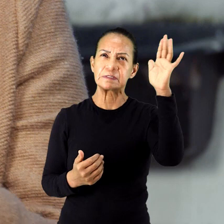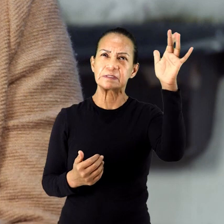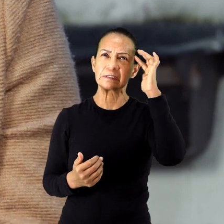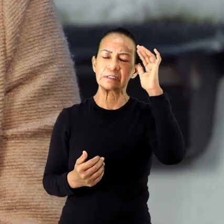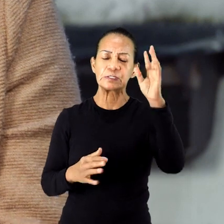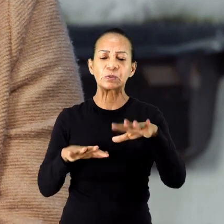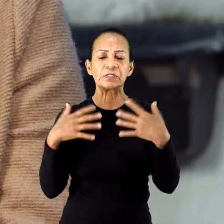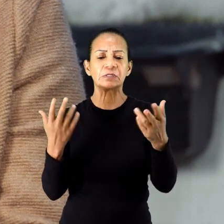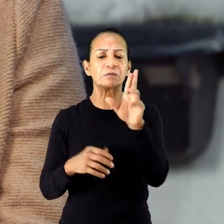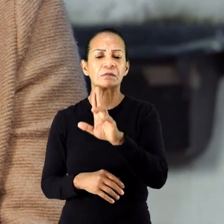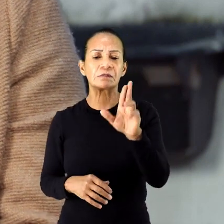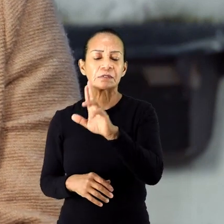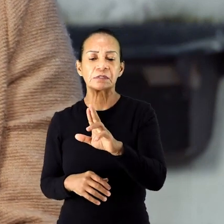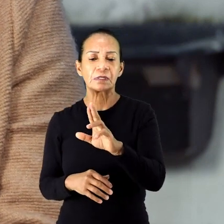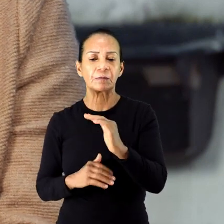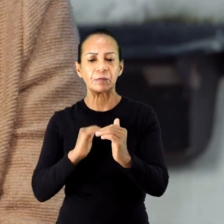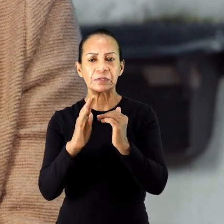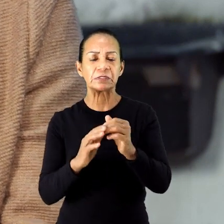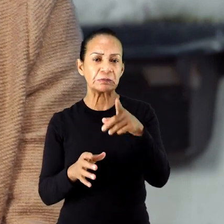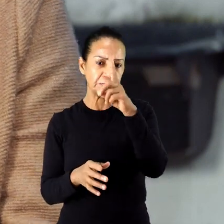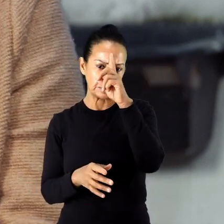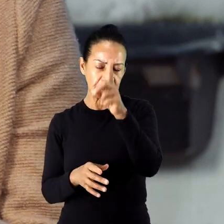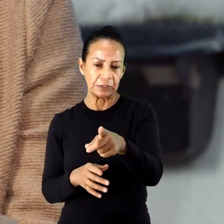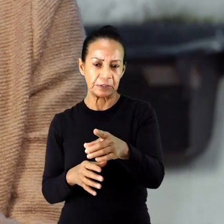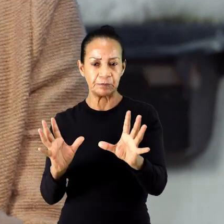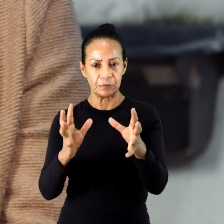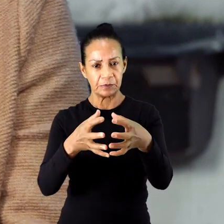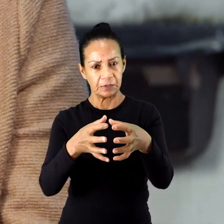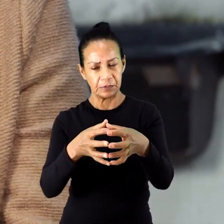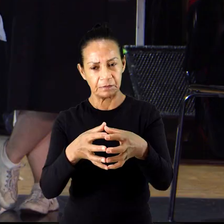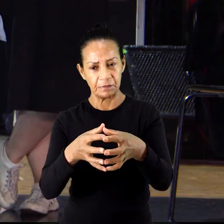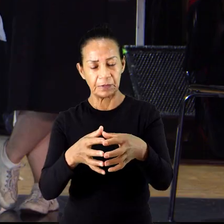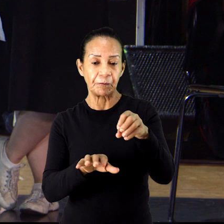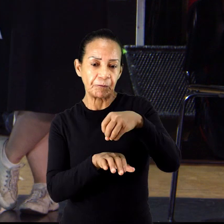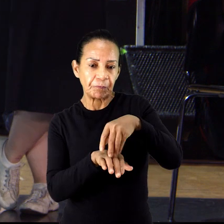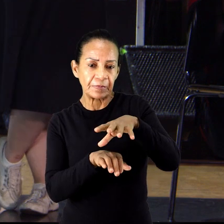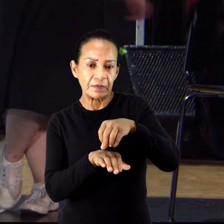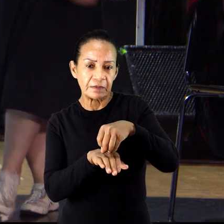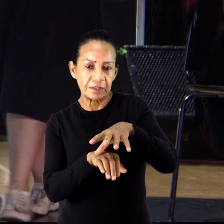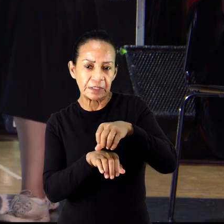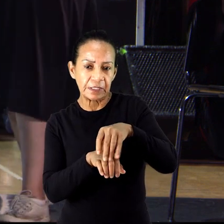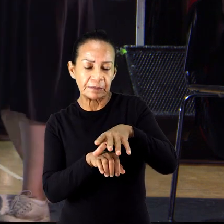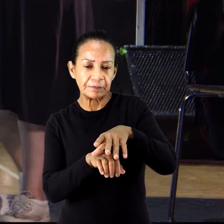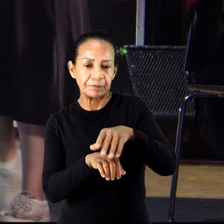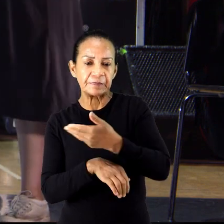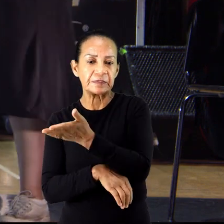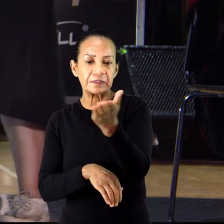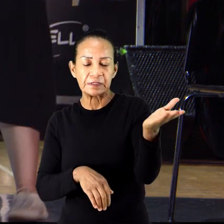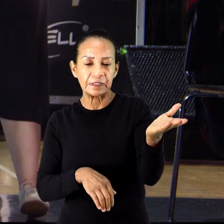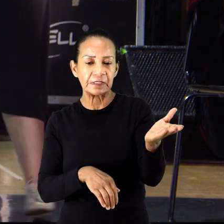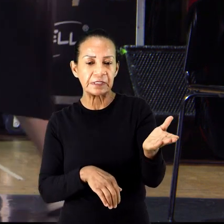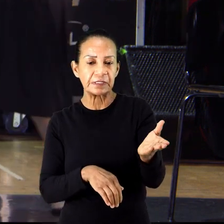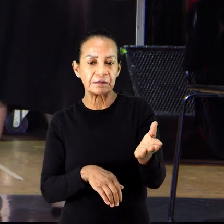que ferramentas que a gente pode utilizar para processos decisórios coletivos. Então, essa é uma dica para vocês, que